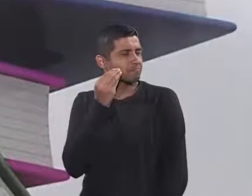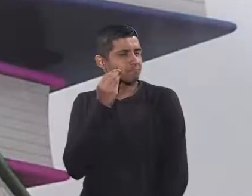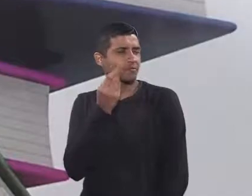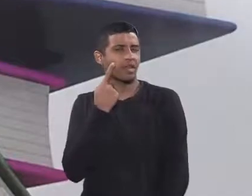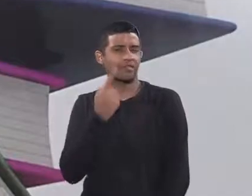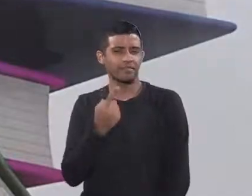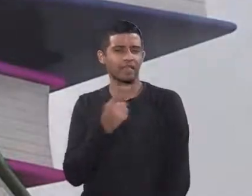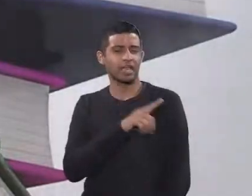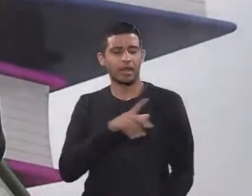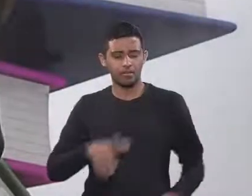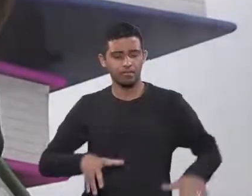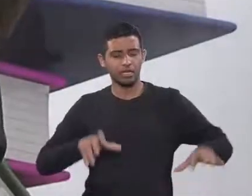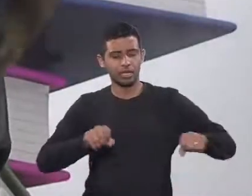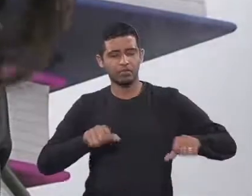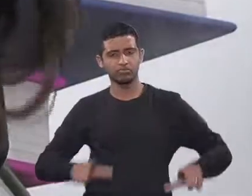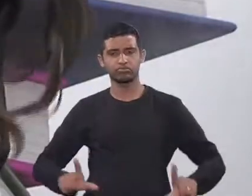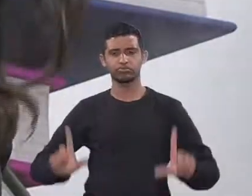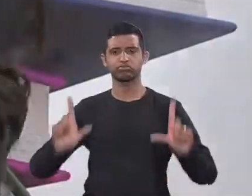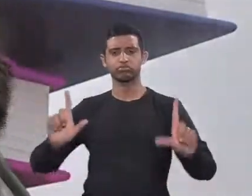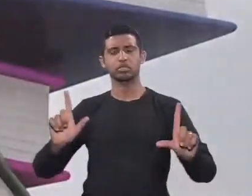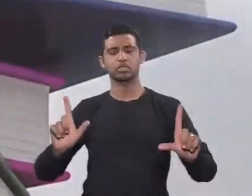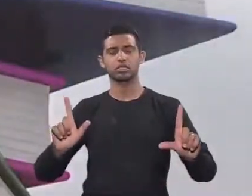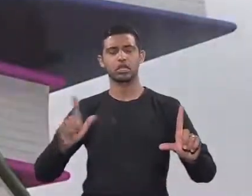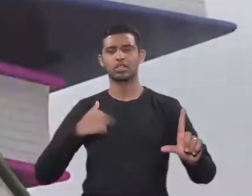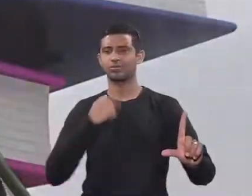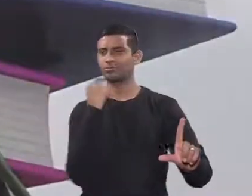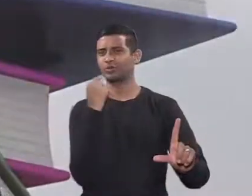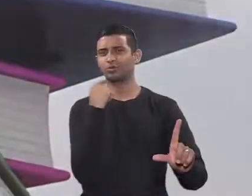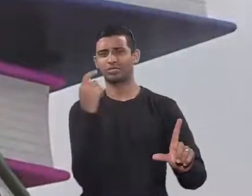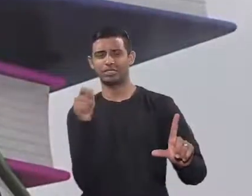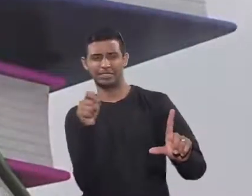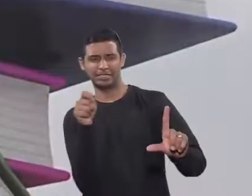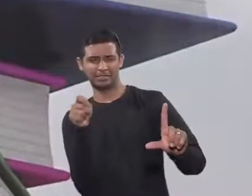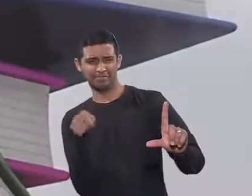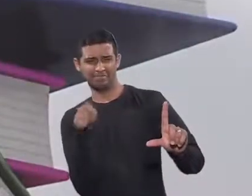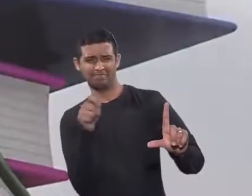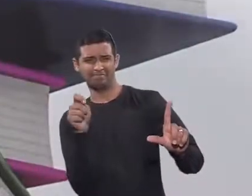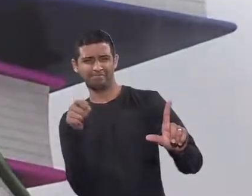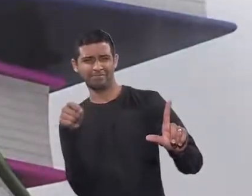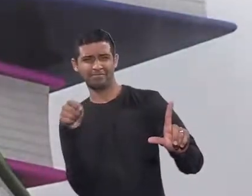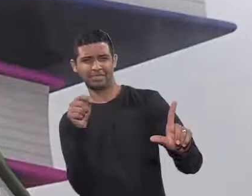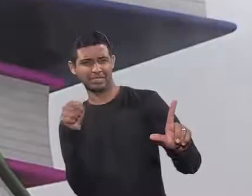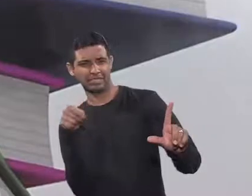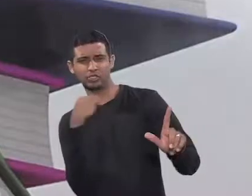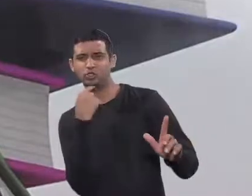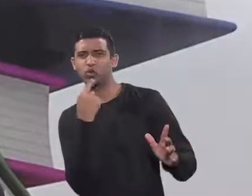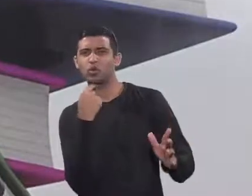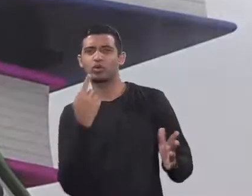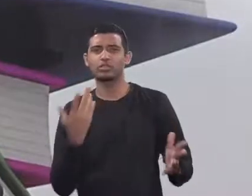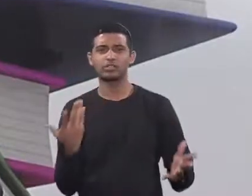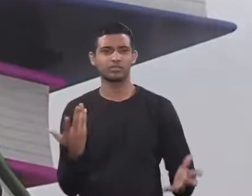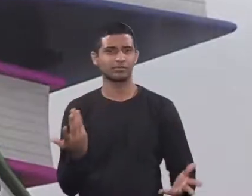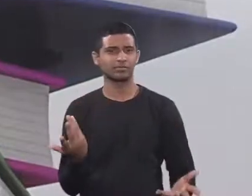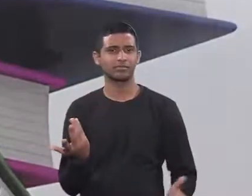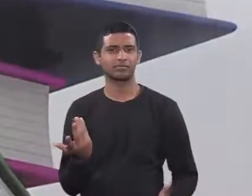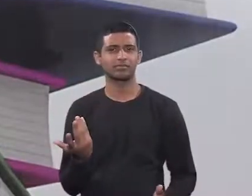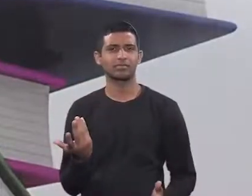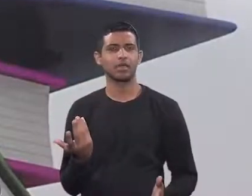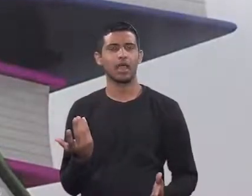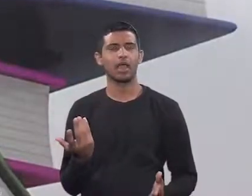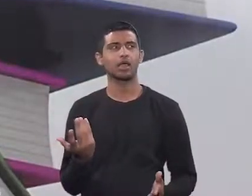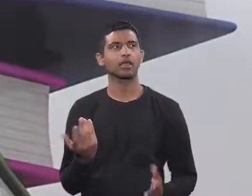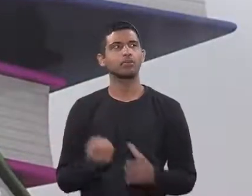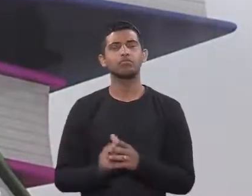numa altura que eu conseguisse apoiar e não conseguia de jeito nenhum e segurar o pincel para poder pintar. E então aí surgiu